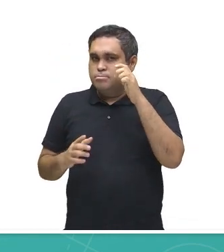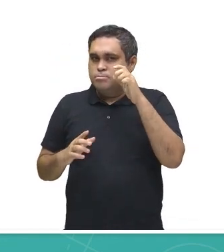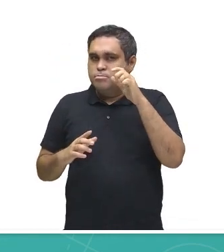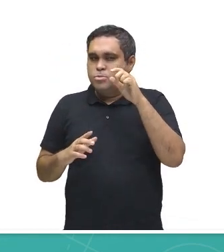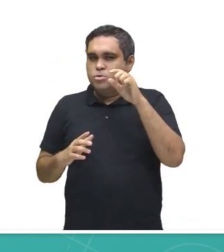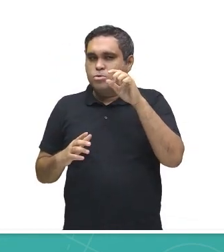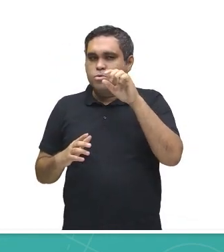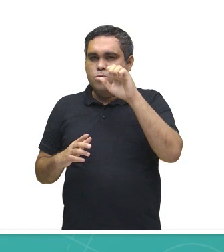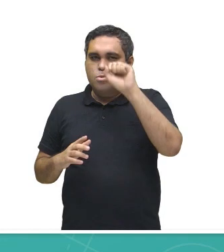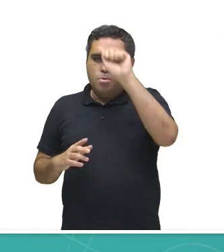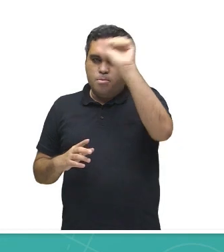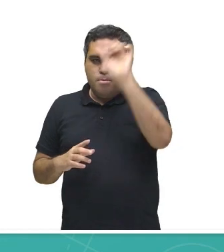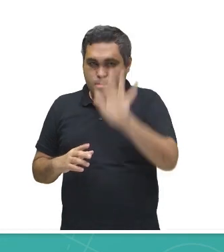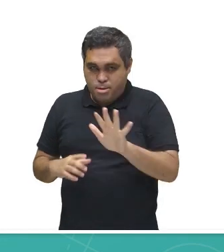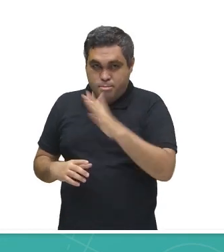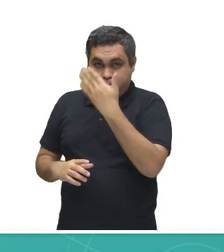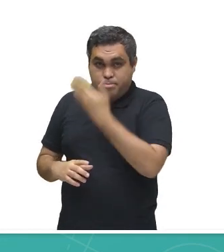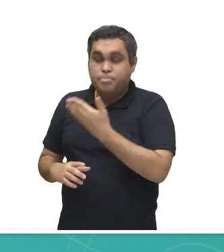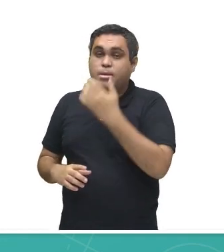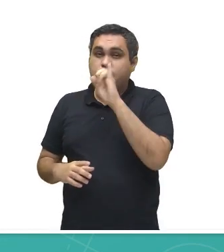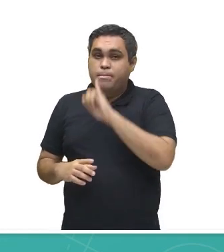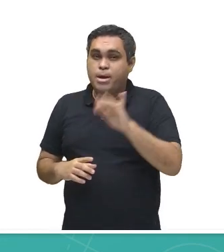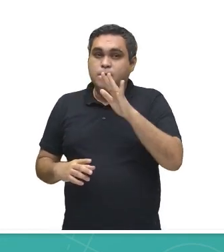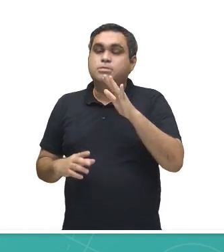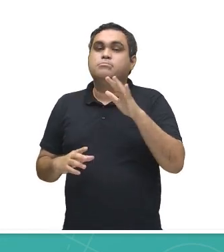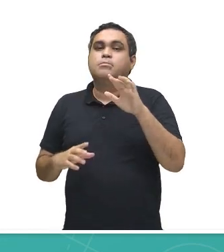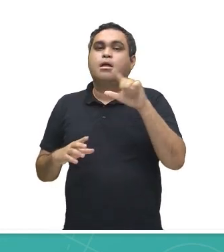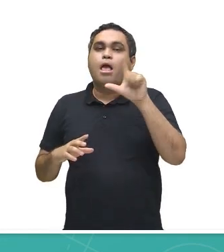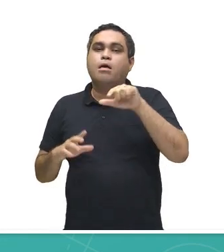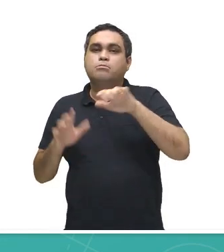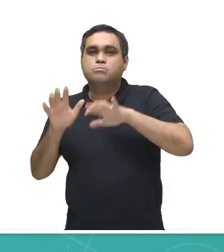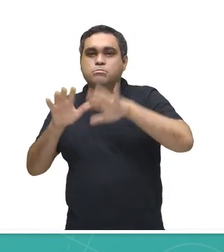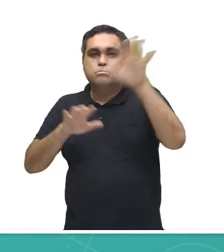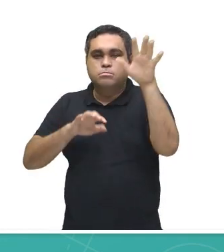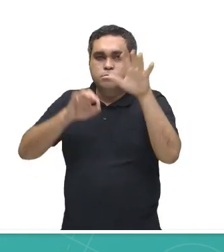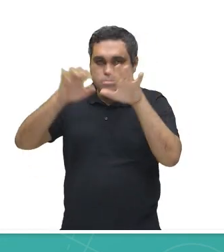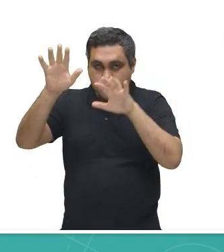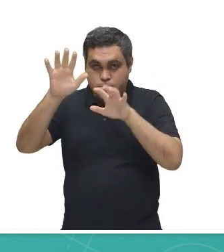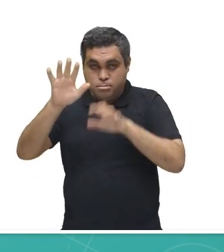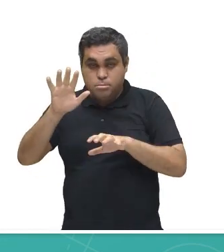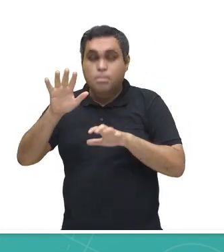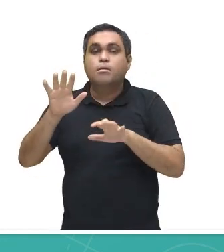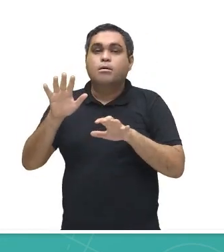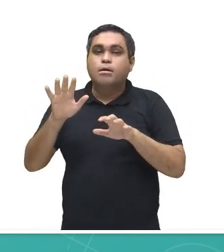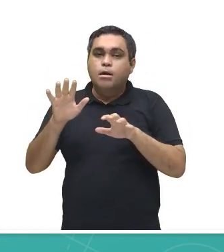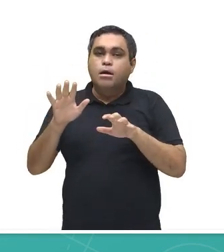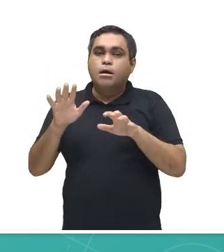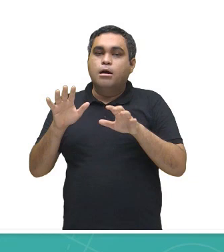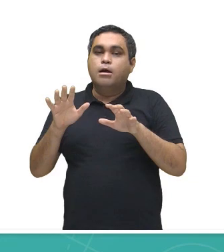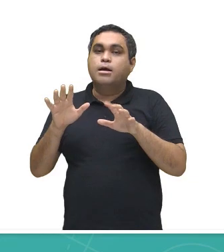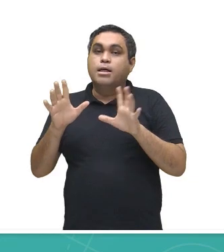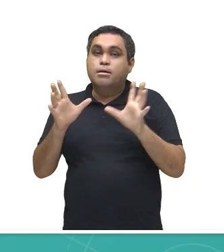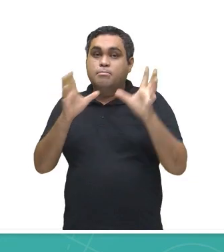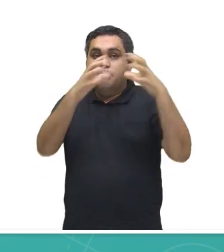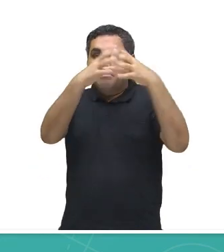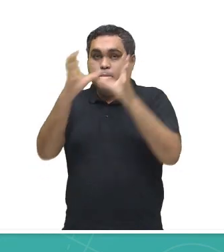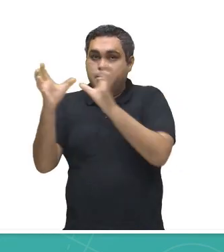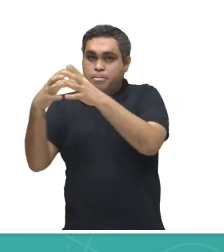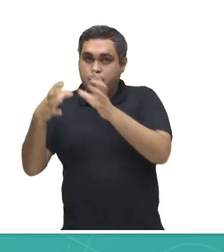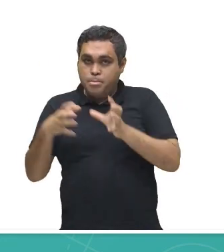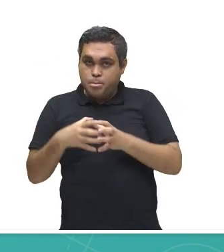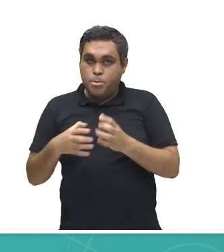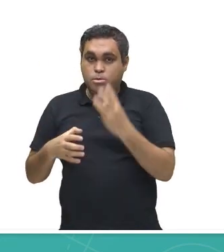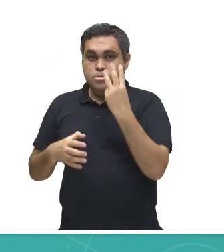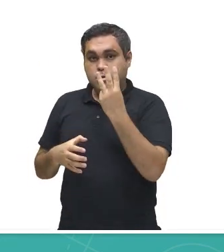que esses complexos regionais aí, essas regiões geoeconômicas, vão ser formadas em 3, tá? Então,